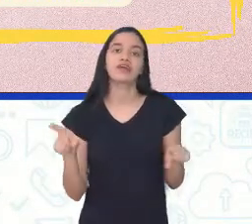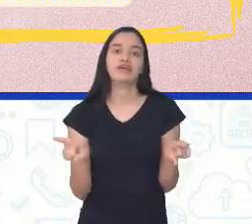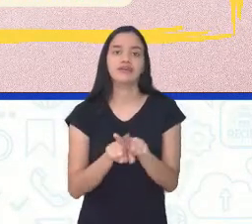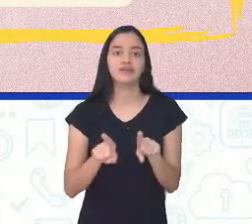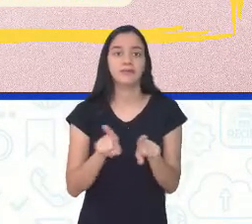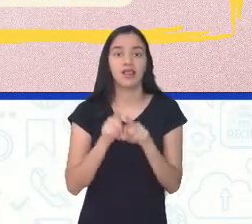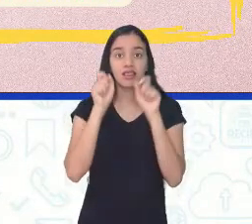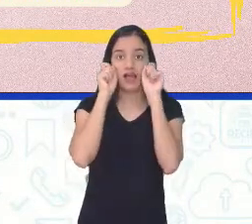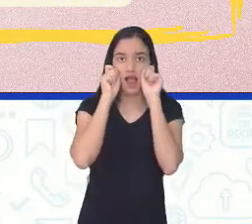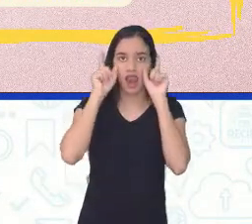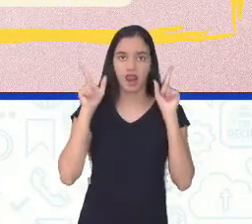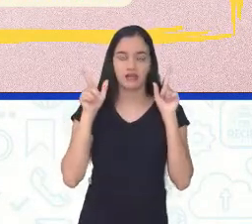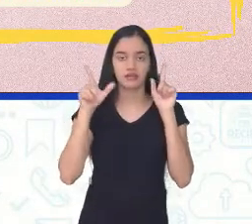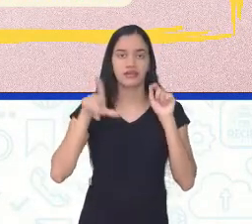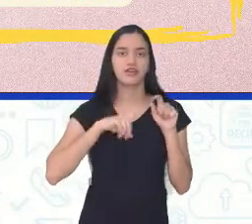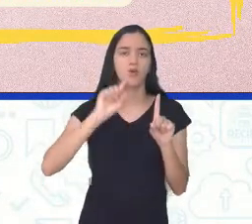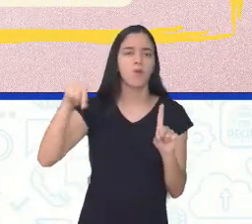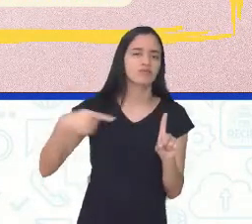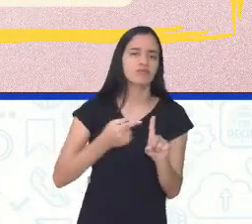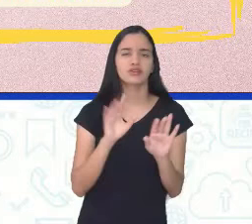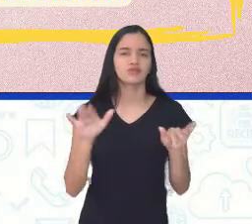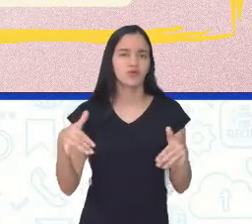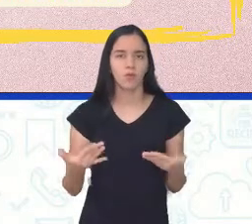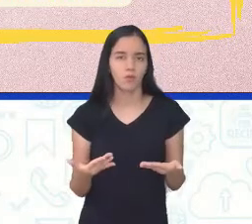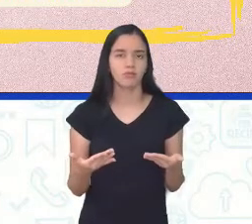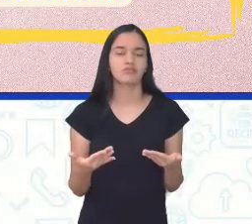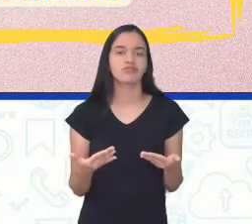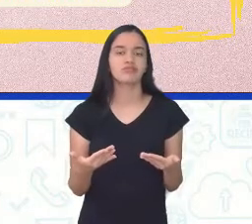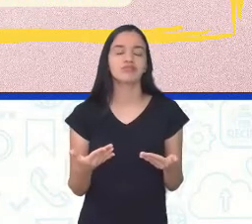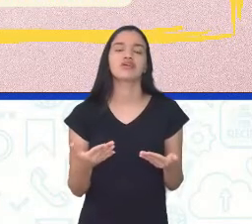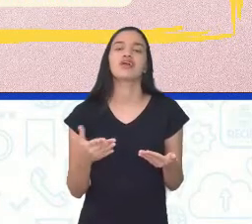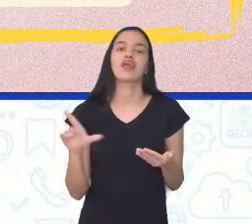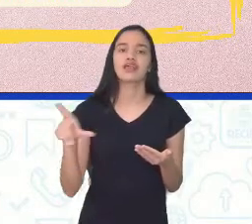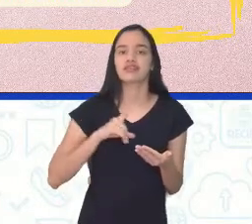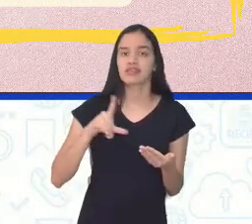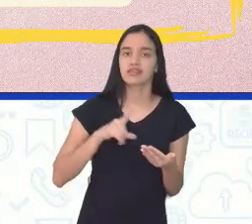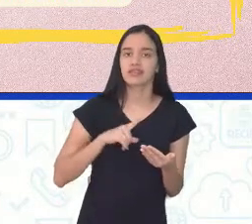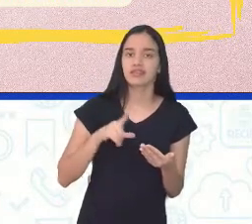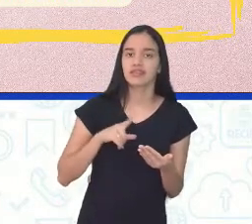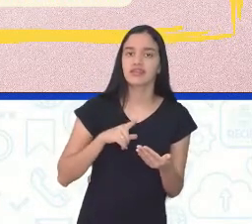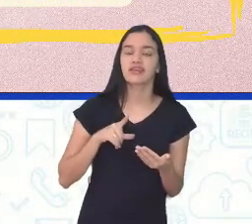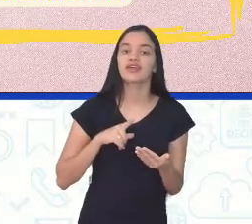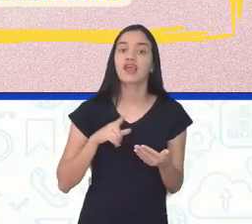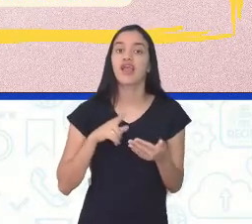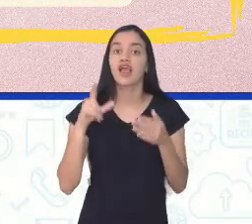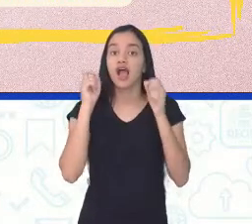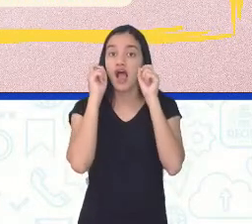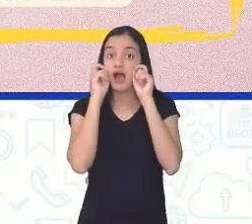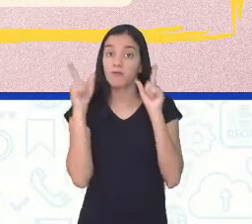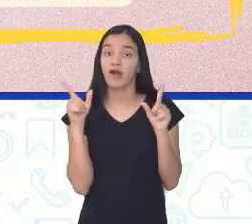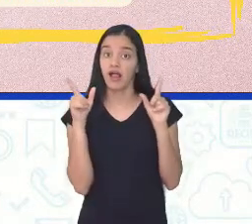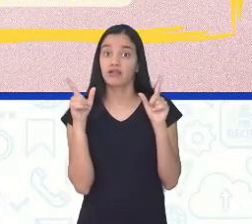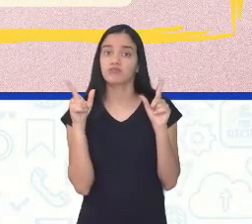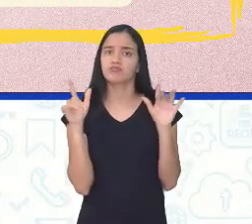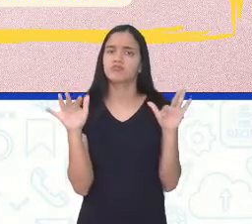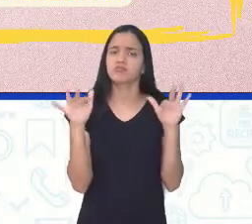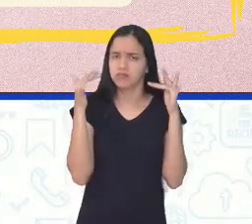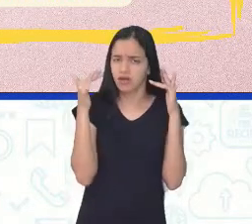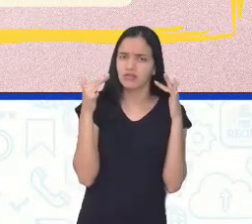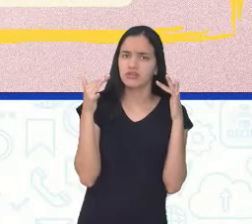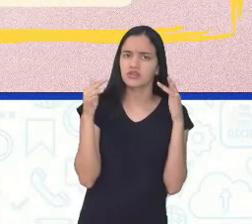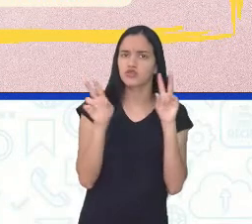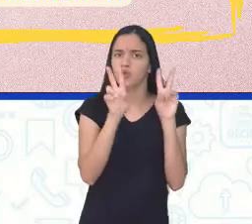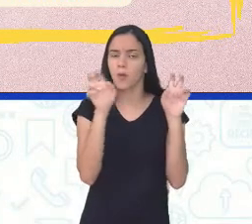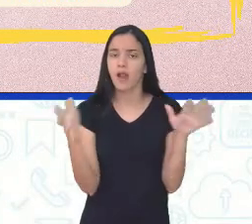de alerta, que tem como objetivo, gente, promover, né, essa atenção que devíamos ter em relação